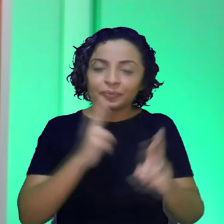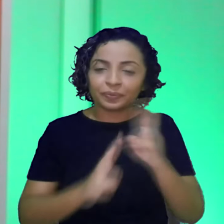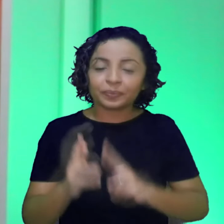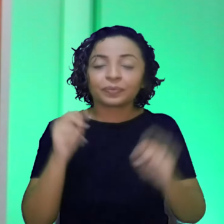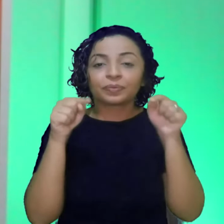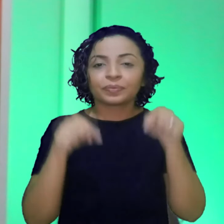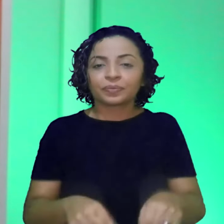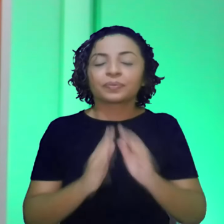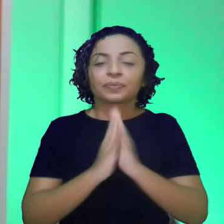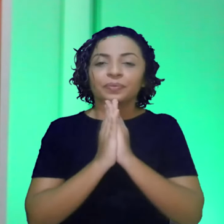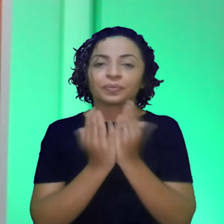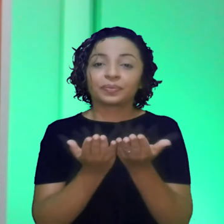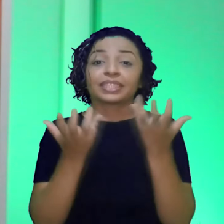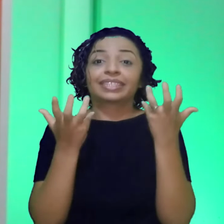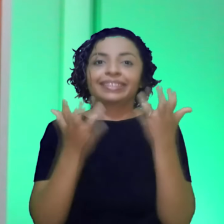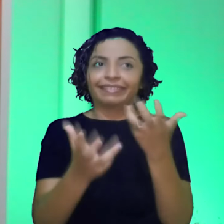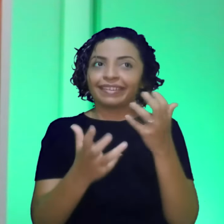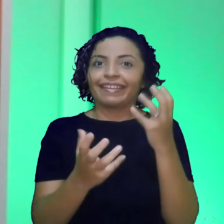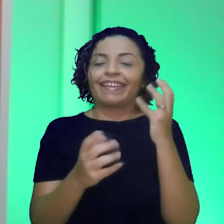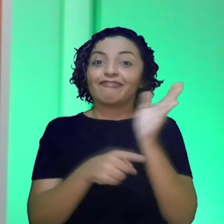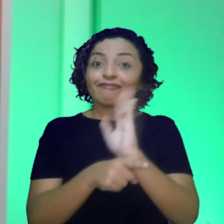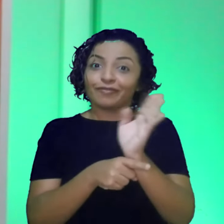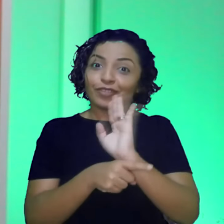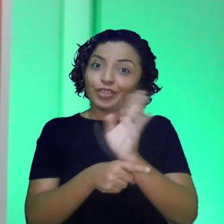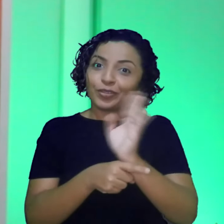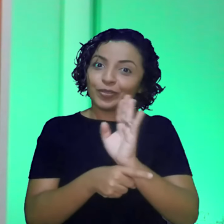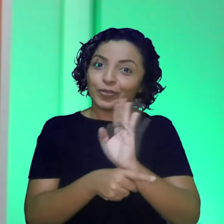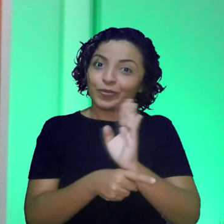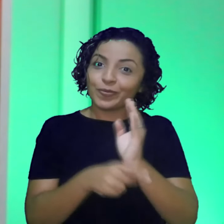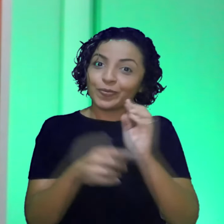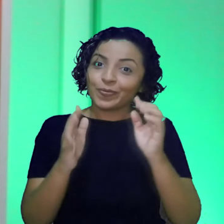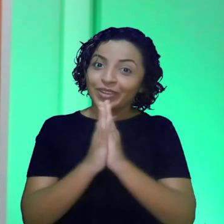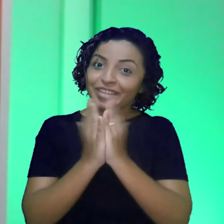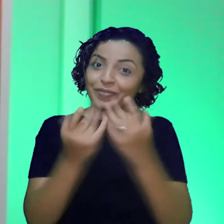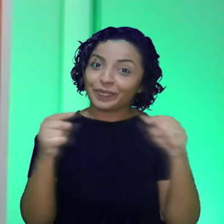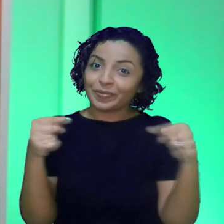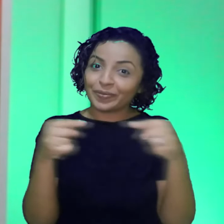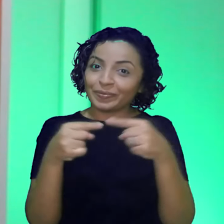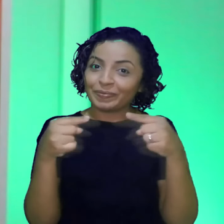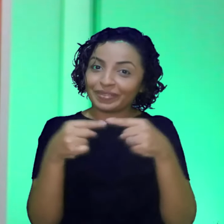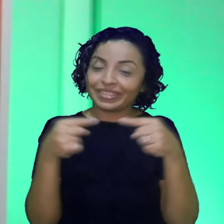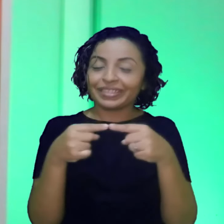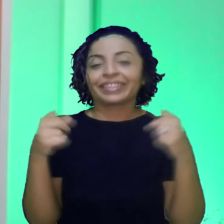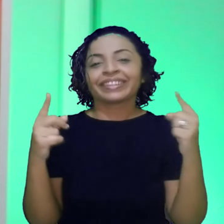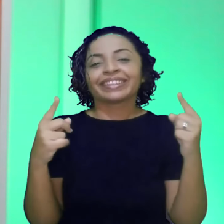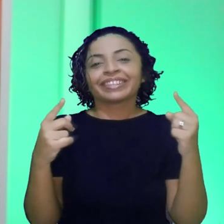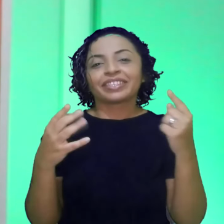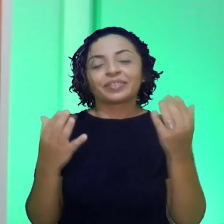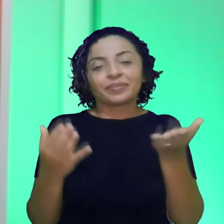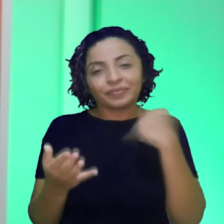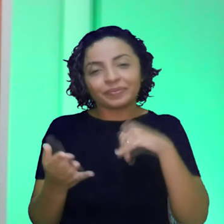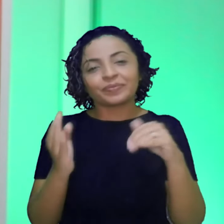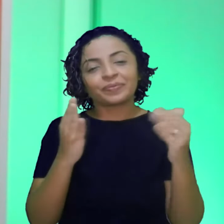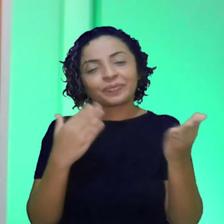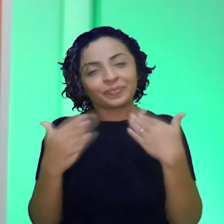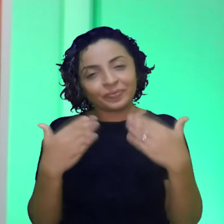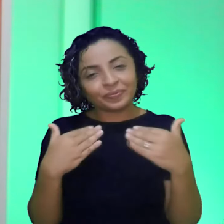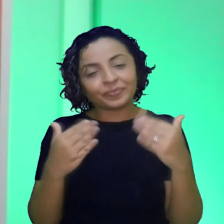desses livros você quer que eu traga a resenha aqui para o canal. Vamos conversar sobre